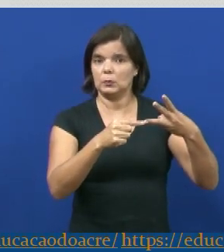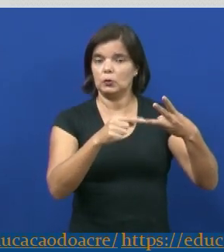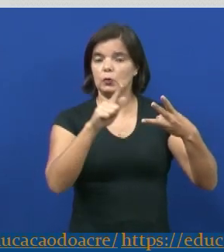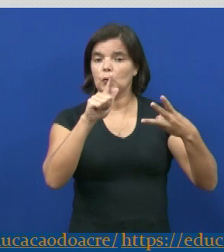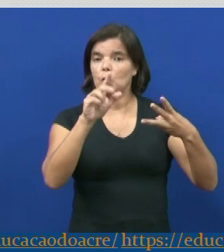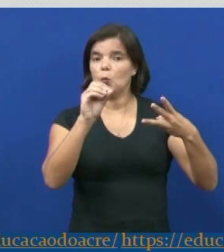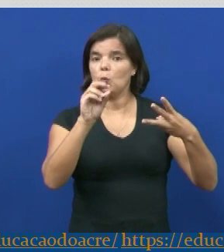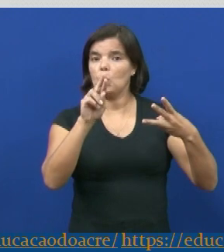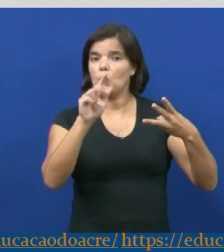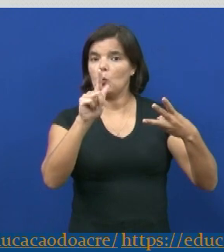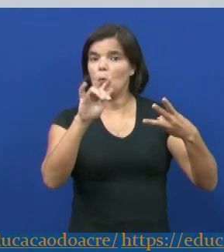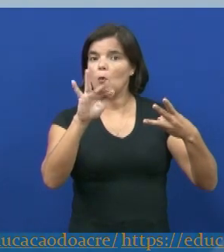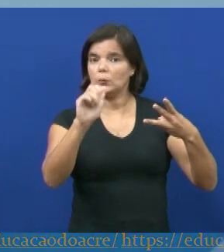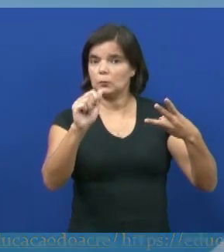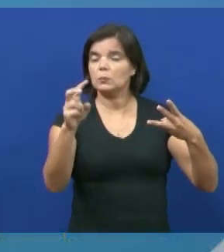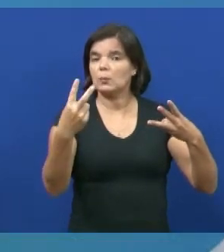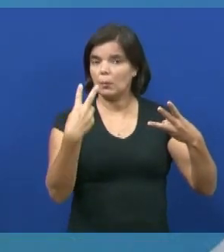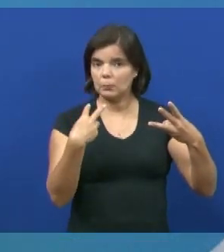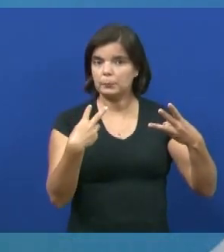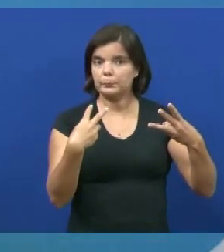Górgias. Olha para mim aqui, aluno.